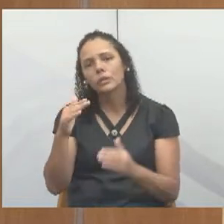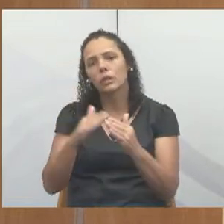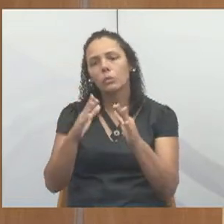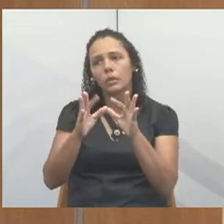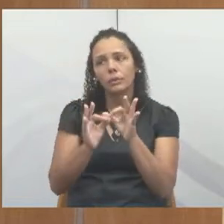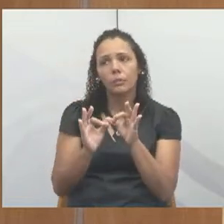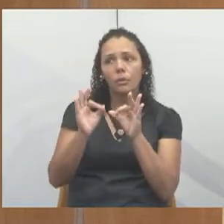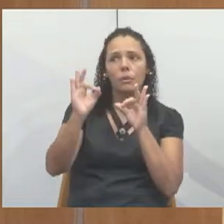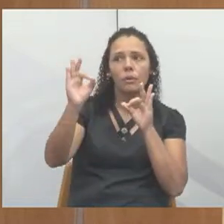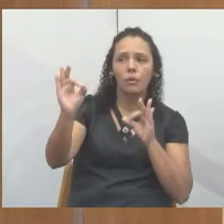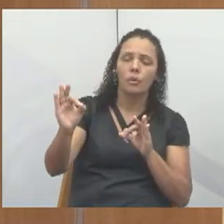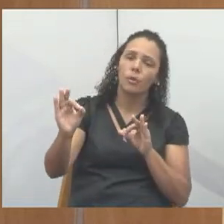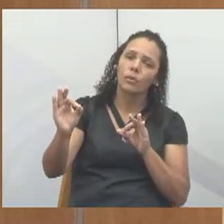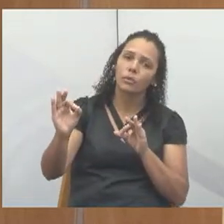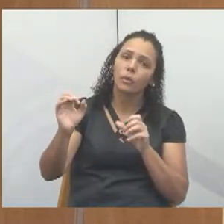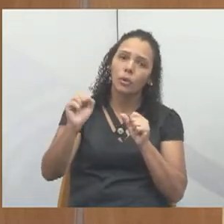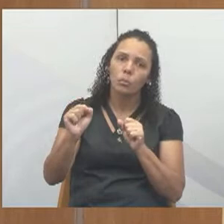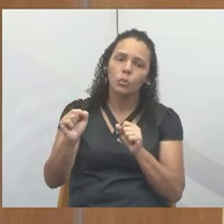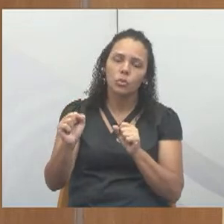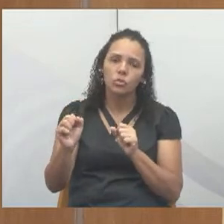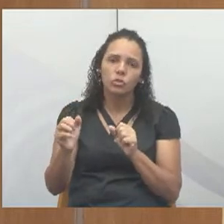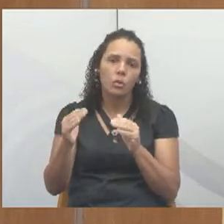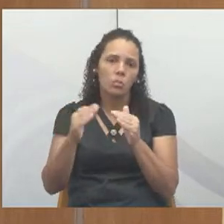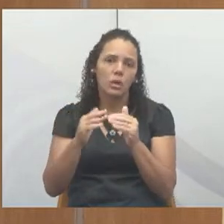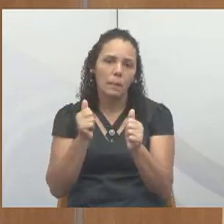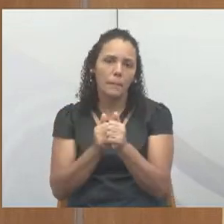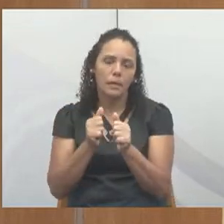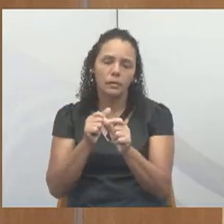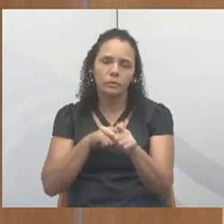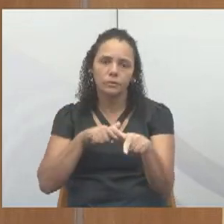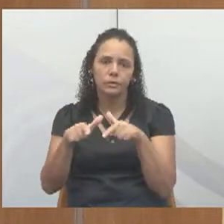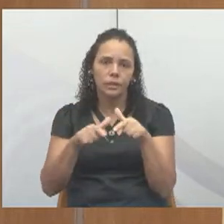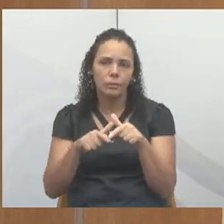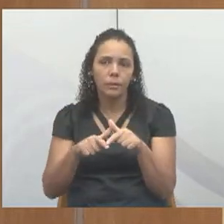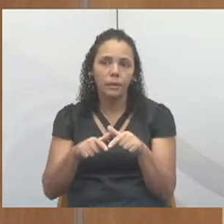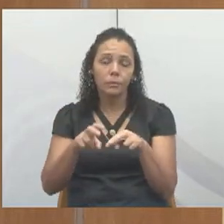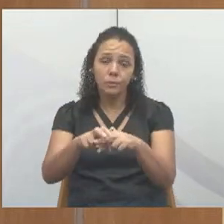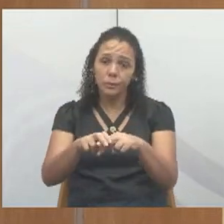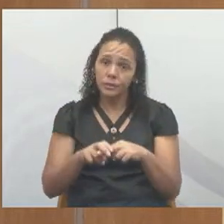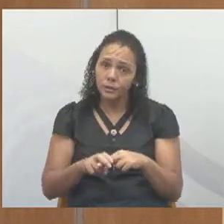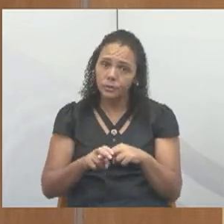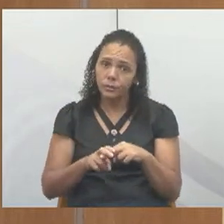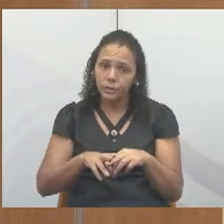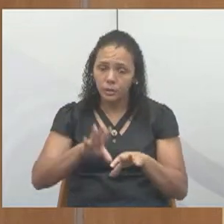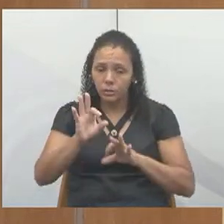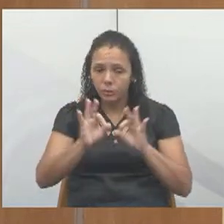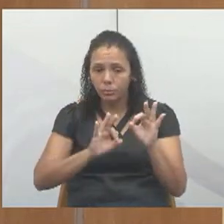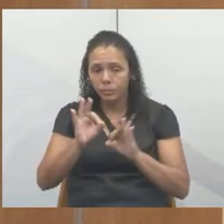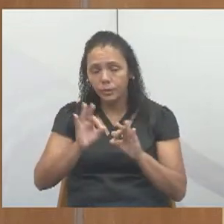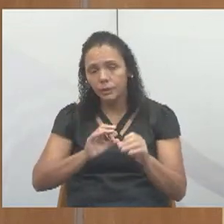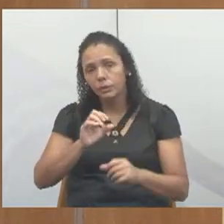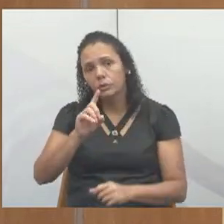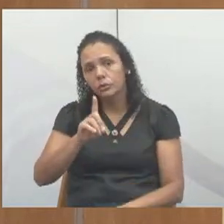estar vindo morar mais perto dos seus trabalhos. Para toda a sociedade é muito importante o plano diretor.